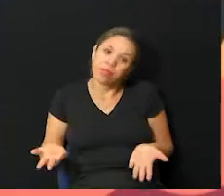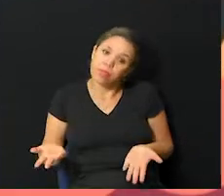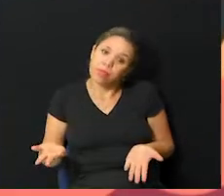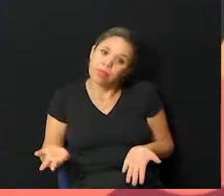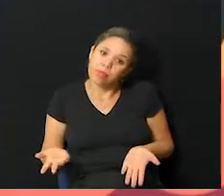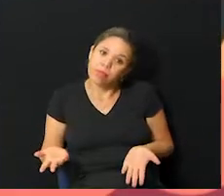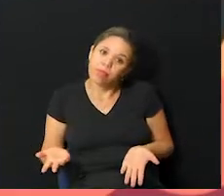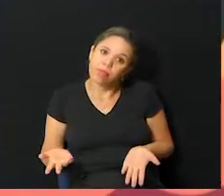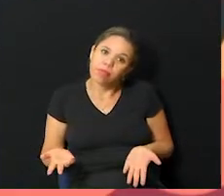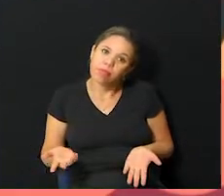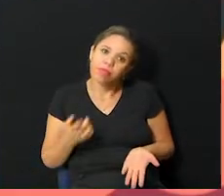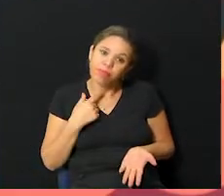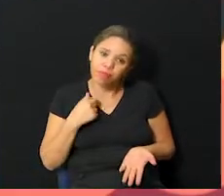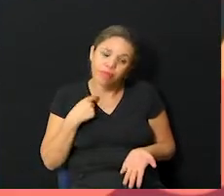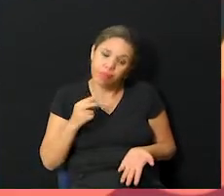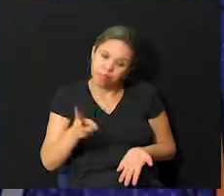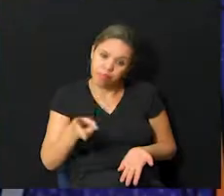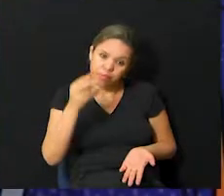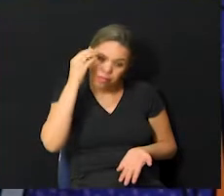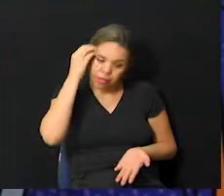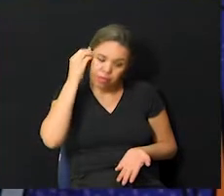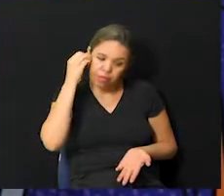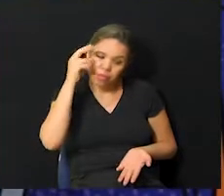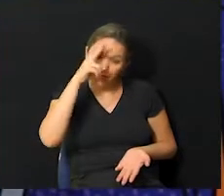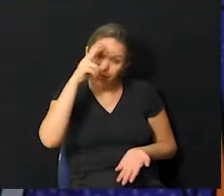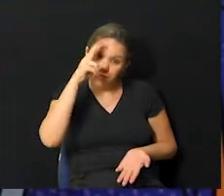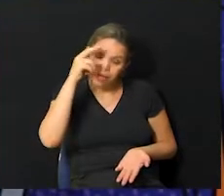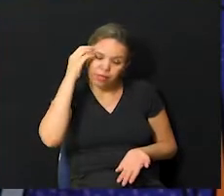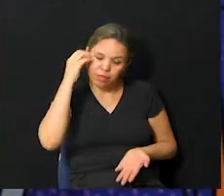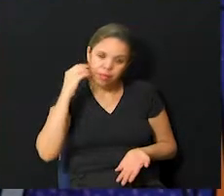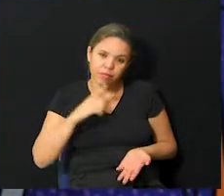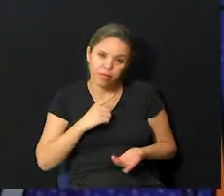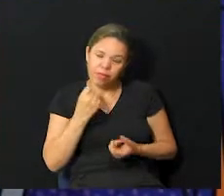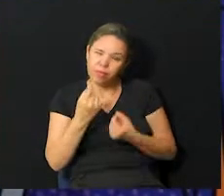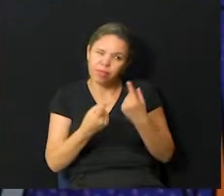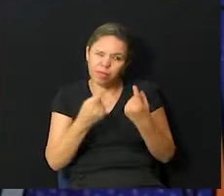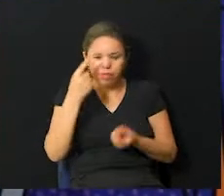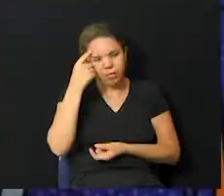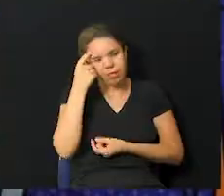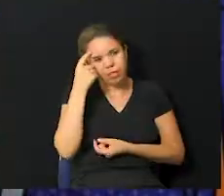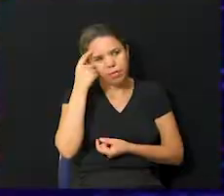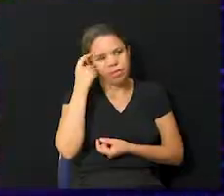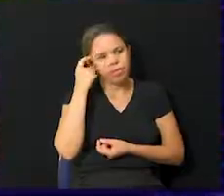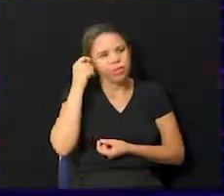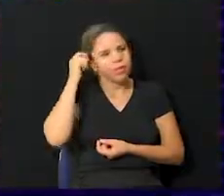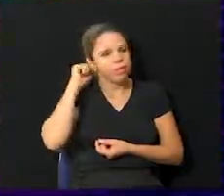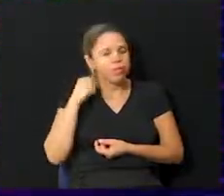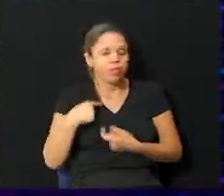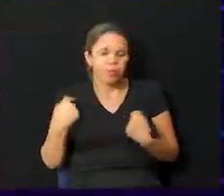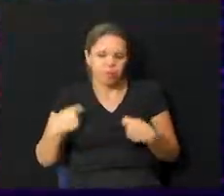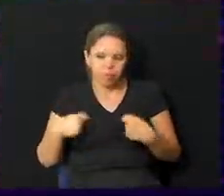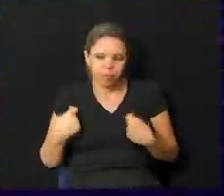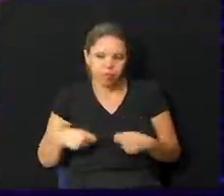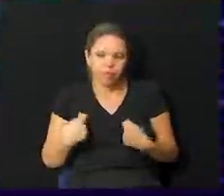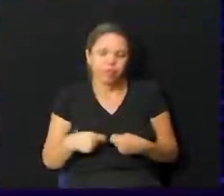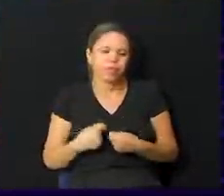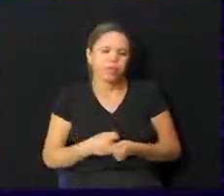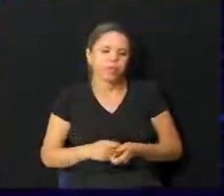Olha, eu tenho a vontade de continuar a história. Eu até tive algumas ideias e tal, mas eu preciso